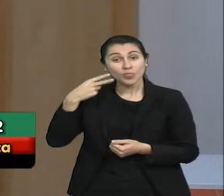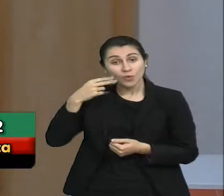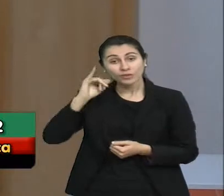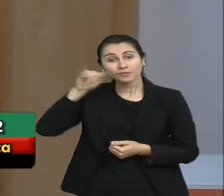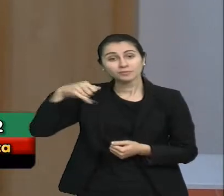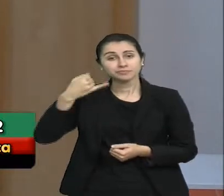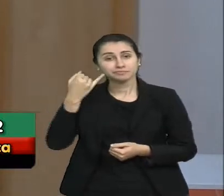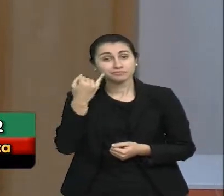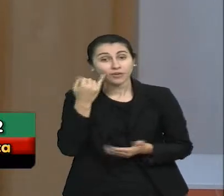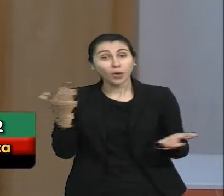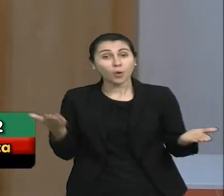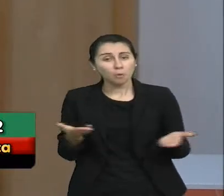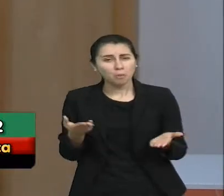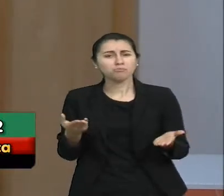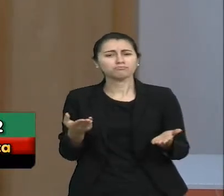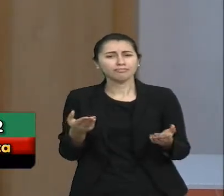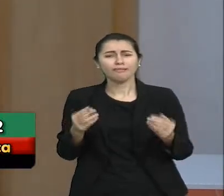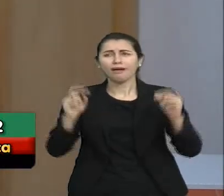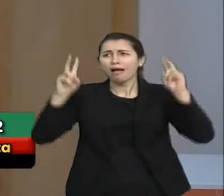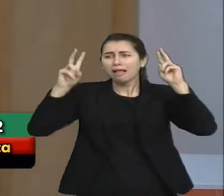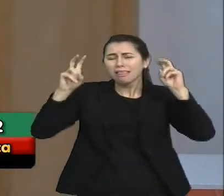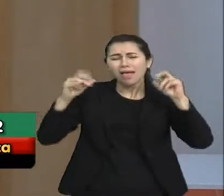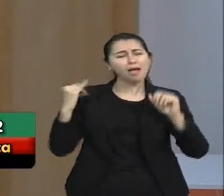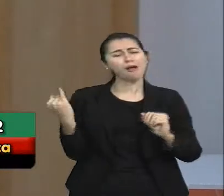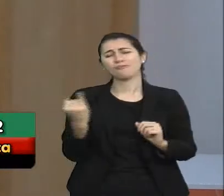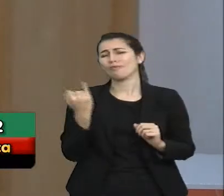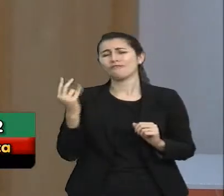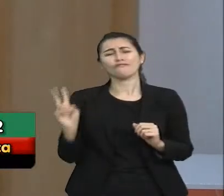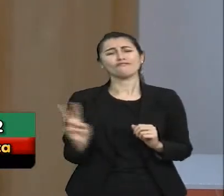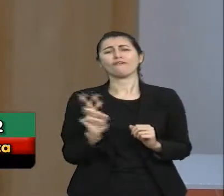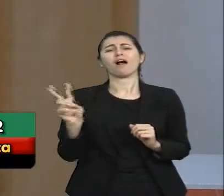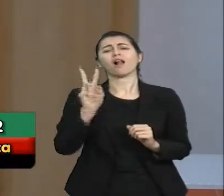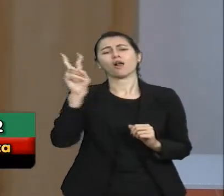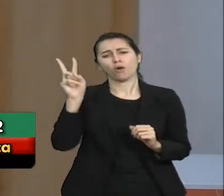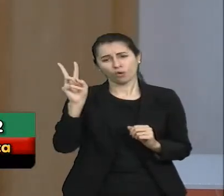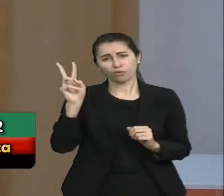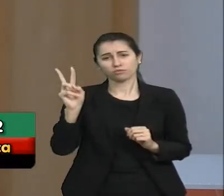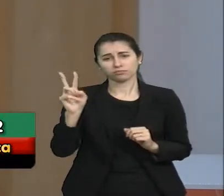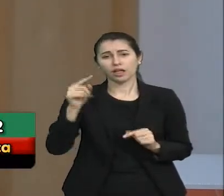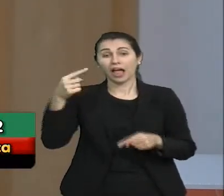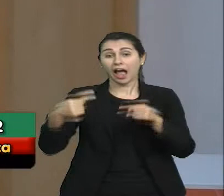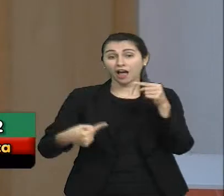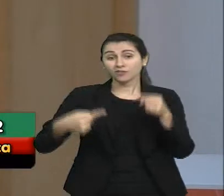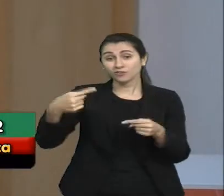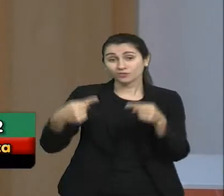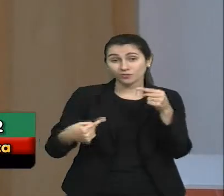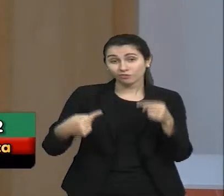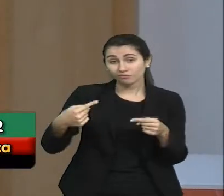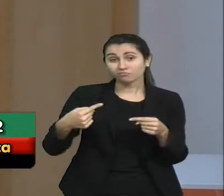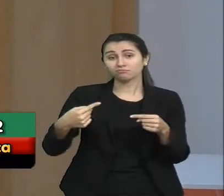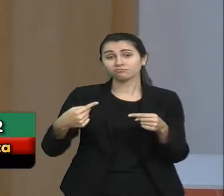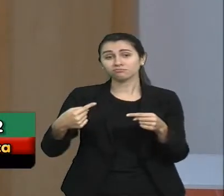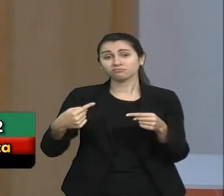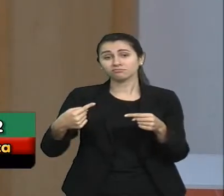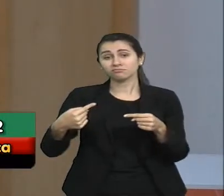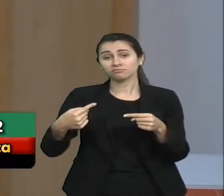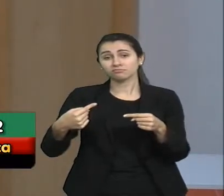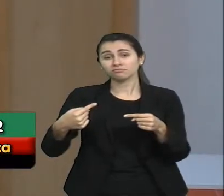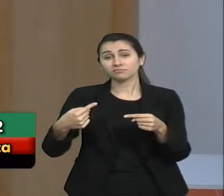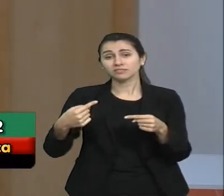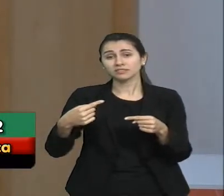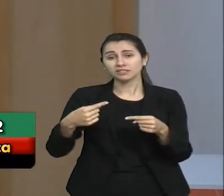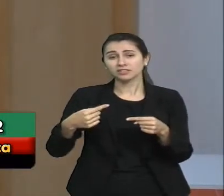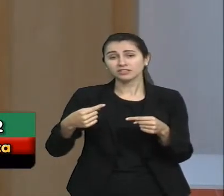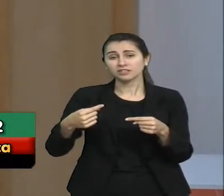tão importante e valoroso, né, que é a audiência pública em prol de mitigar o racismo e